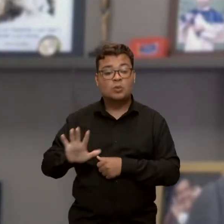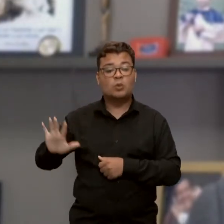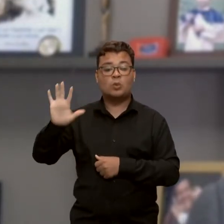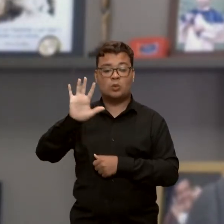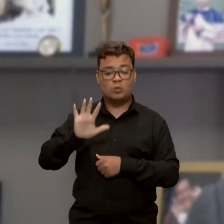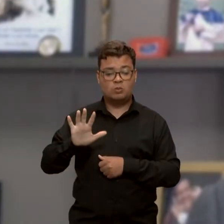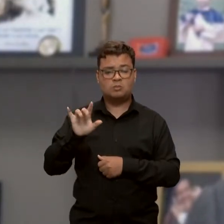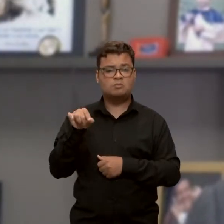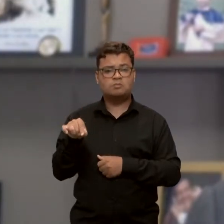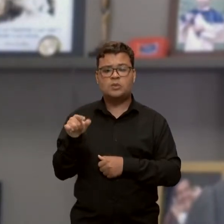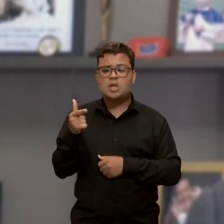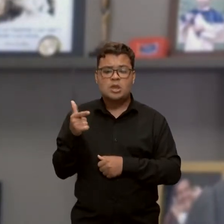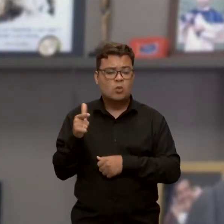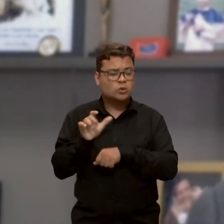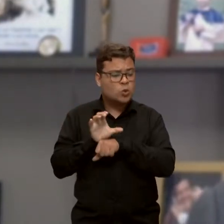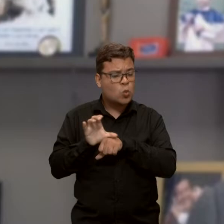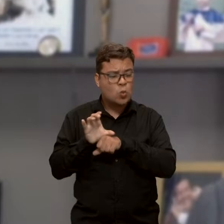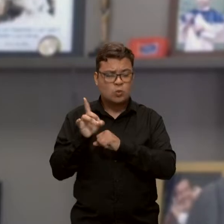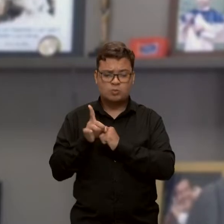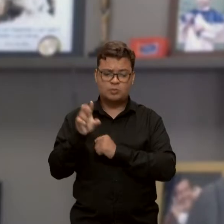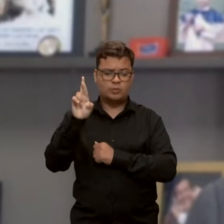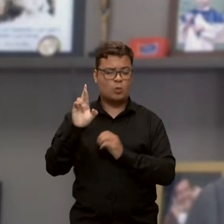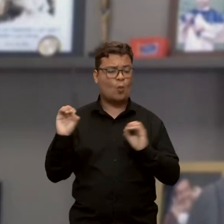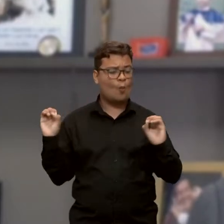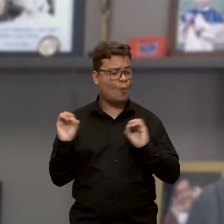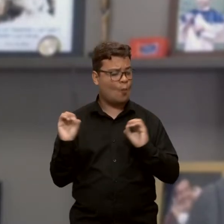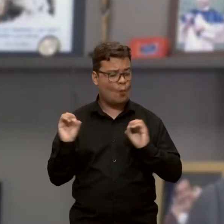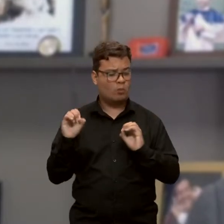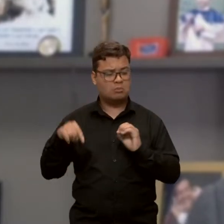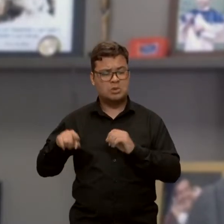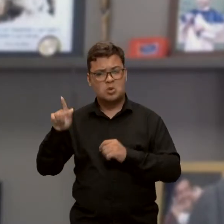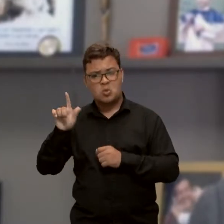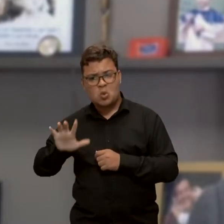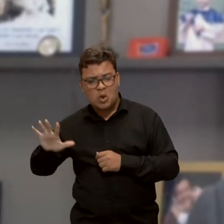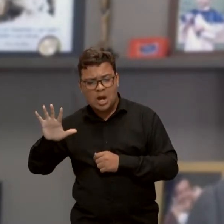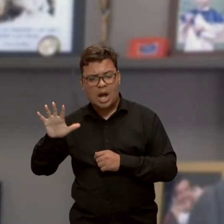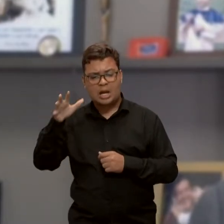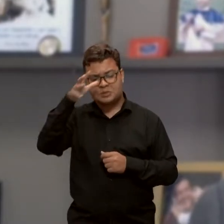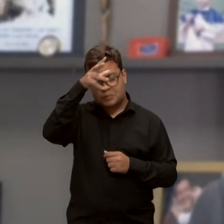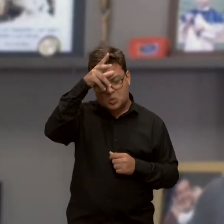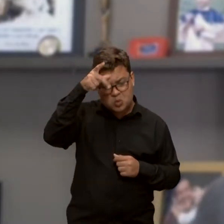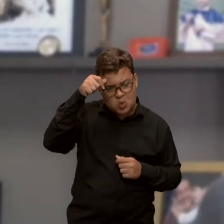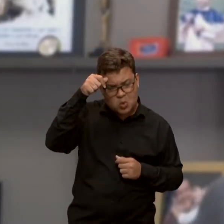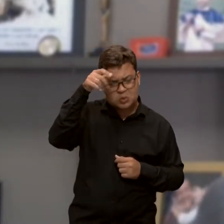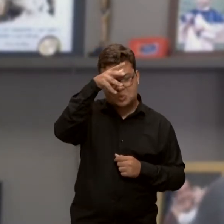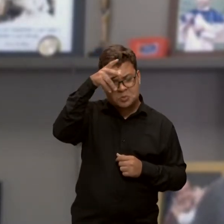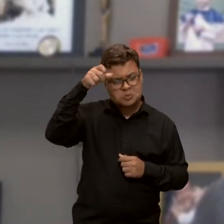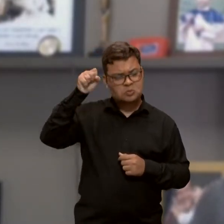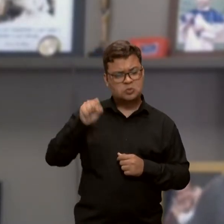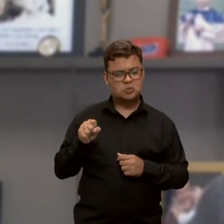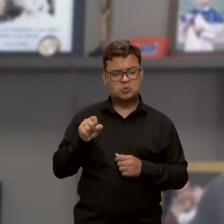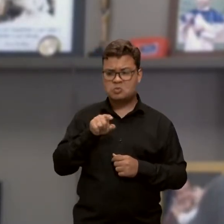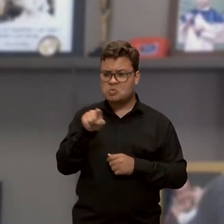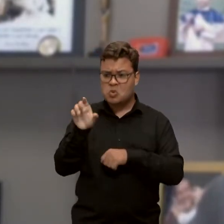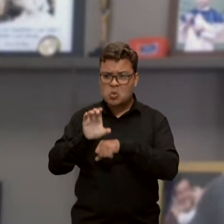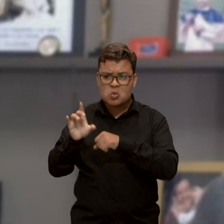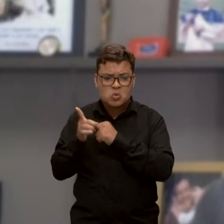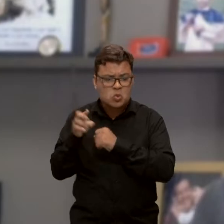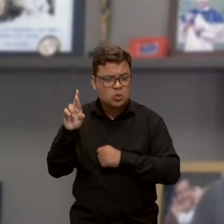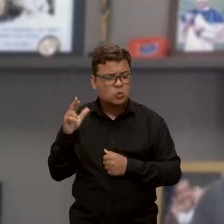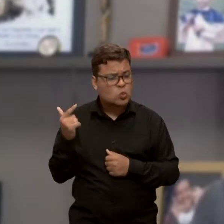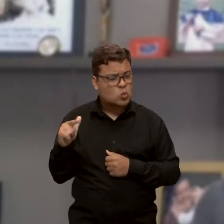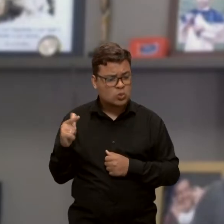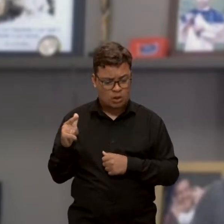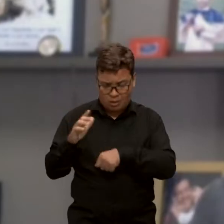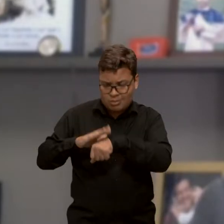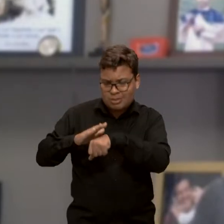tínhamos nenhum curso de doutorado, nem em Goiás, nem em Mato Grosso, nem em Mato Grosso do Sul. Nós estamos falando de 30 anos